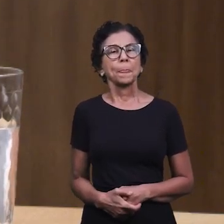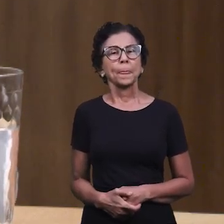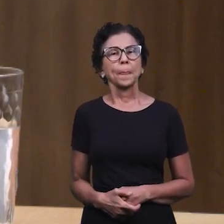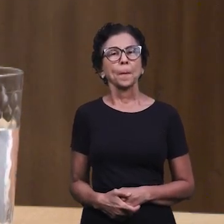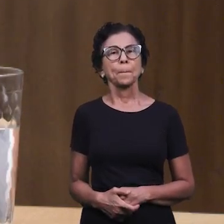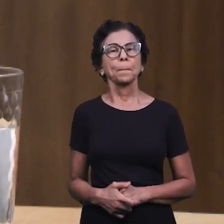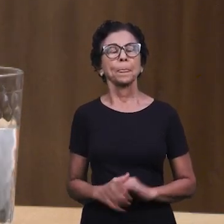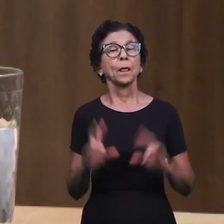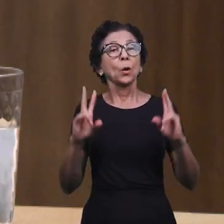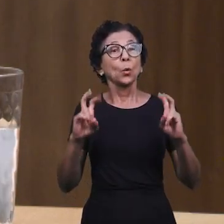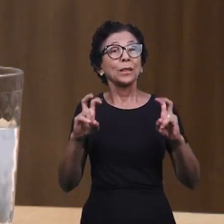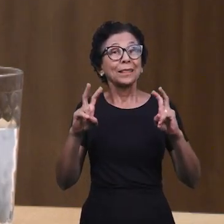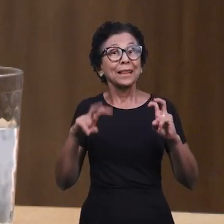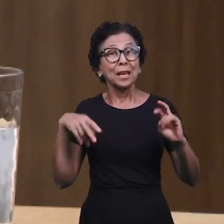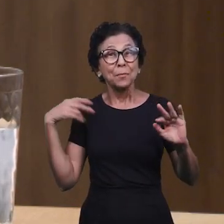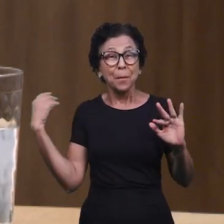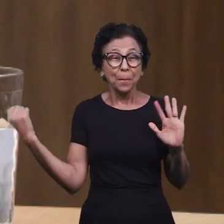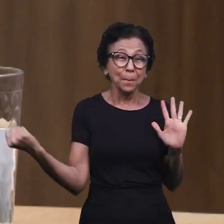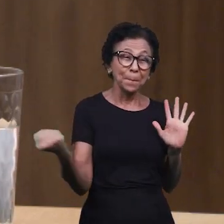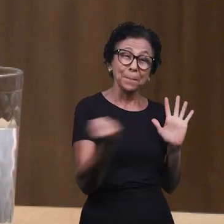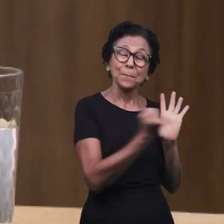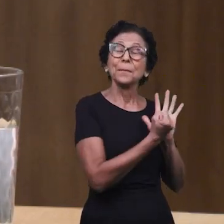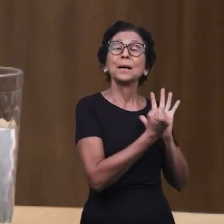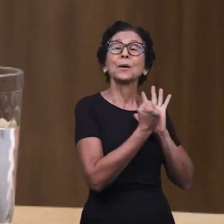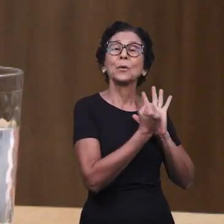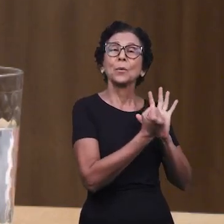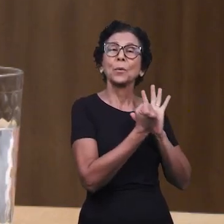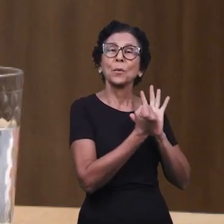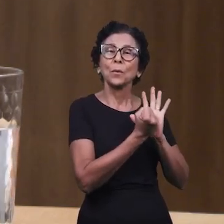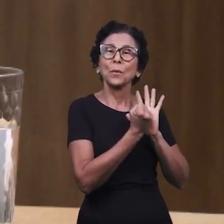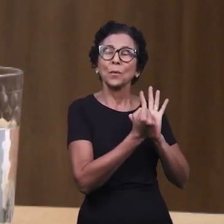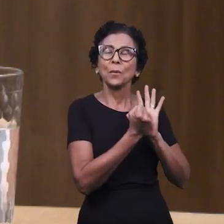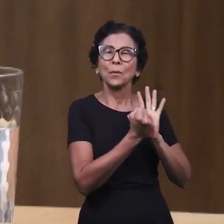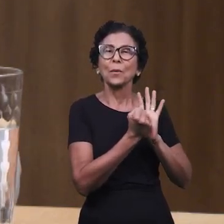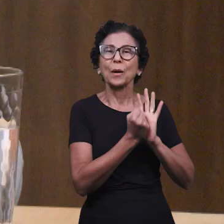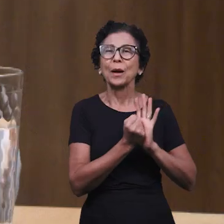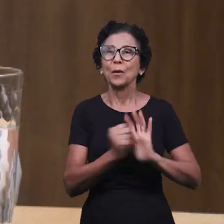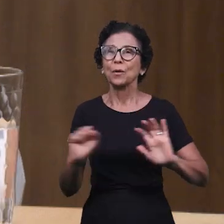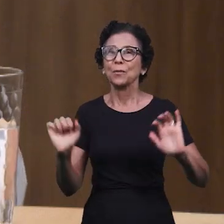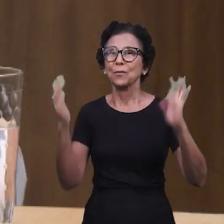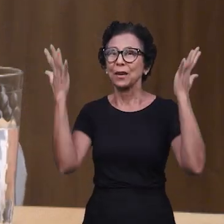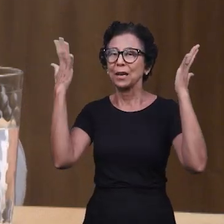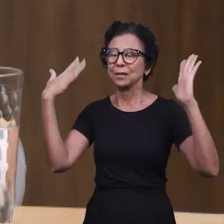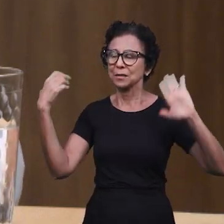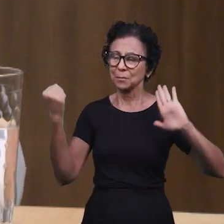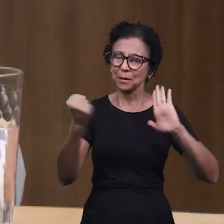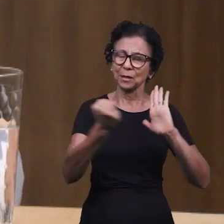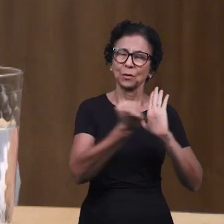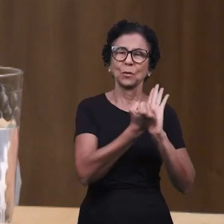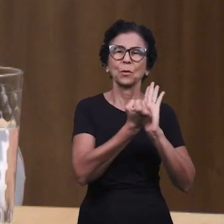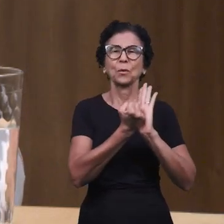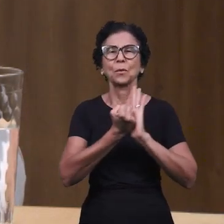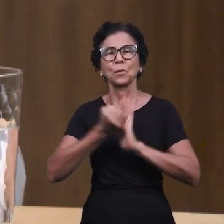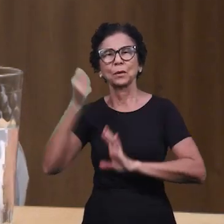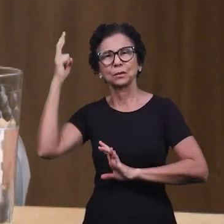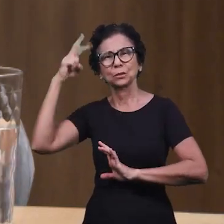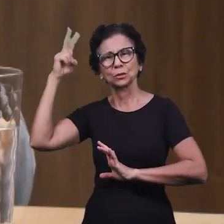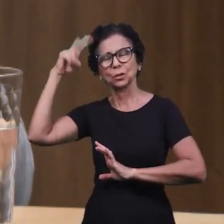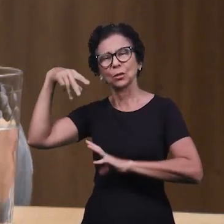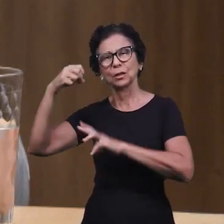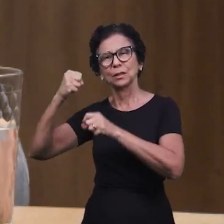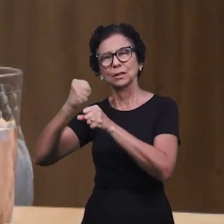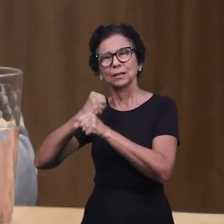marcou muito recentemente a história, nossa história, a história desta obra, a experiência desta obra, que é